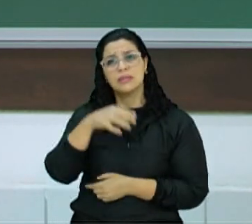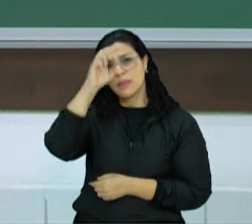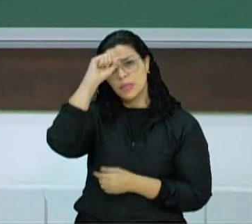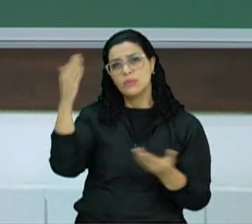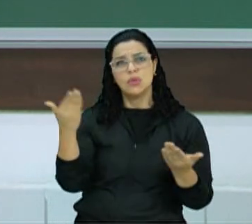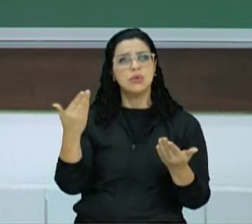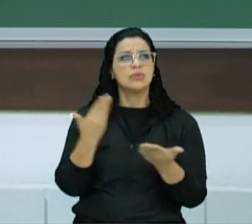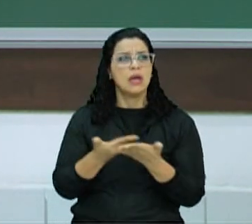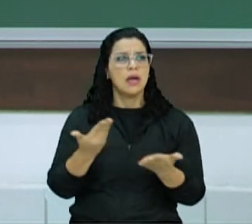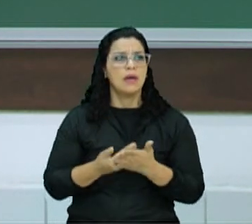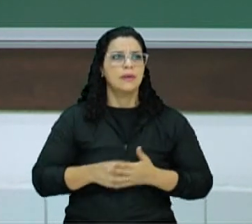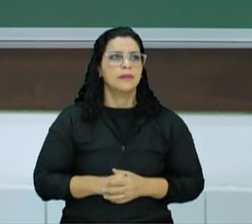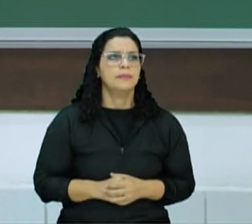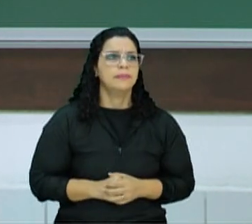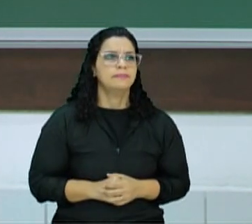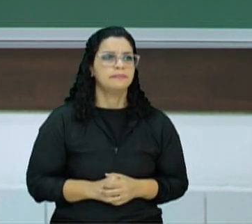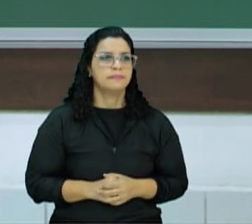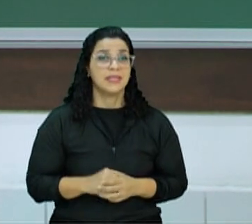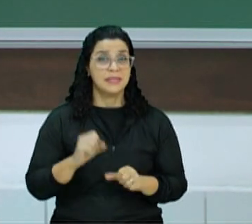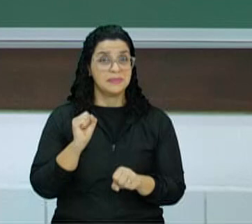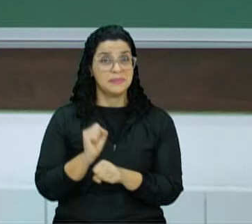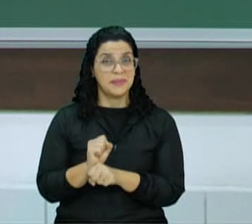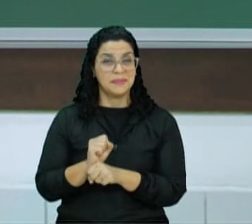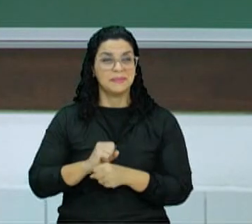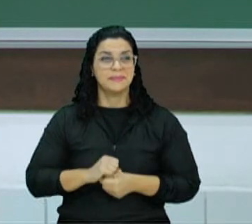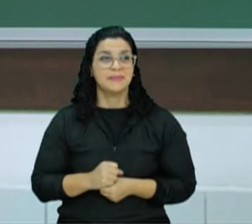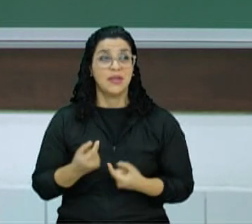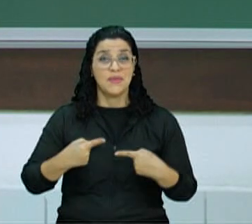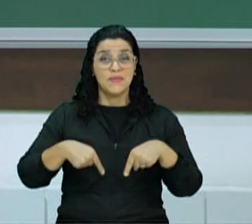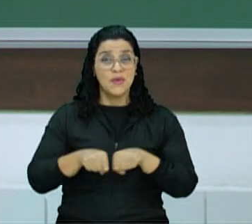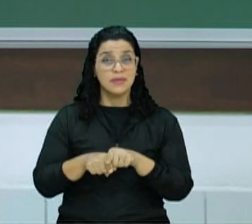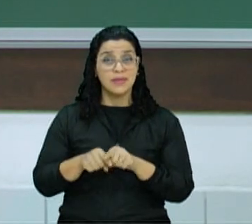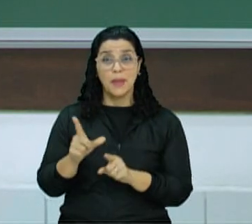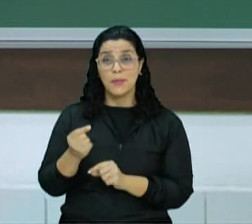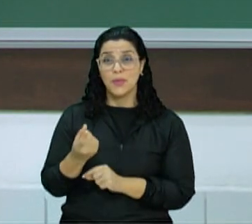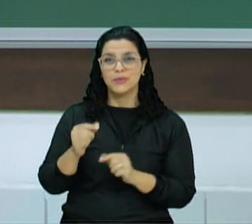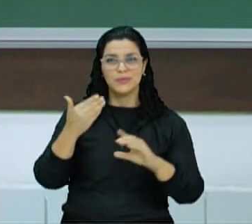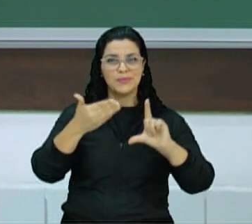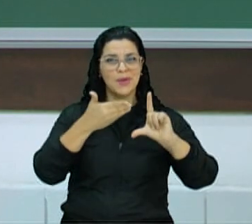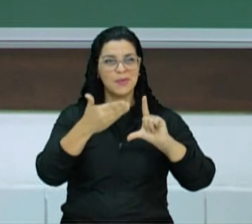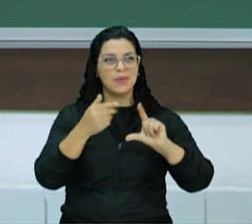na aula de hoje? Opa, eu acho que eu voltei demais.